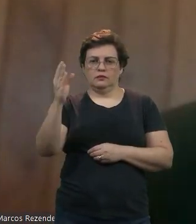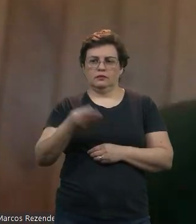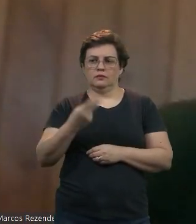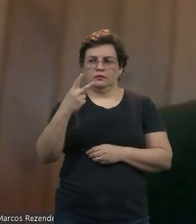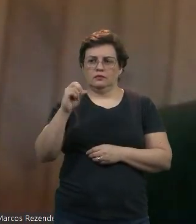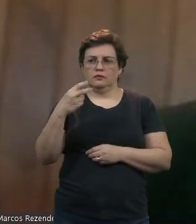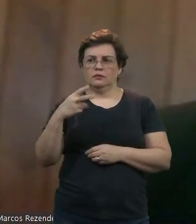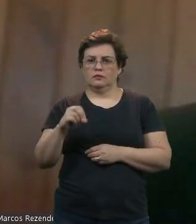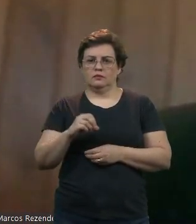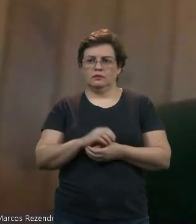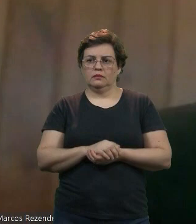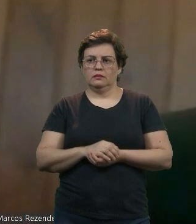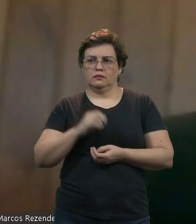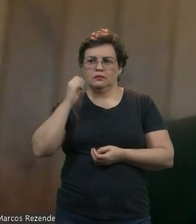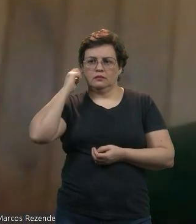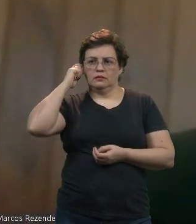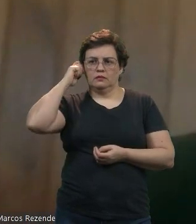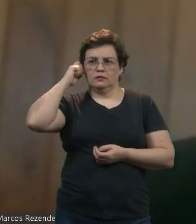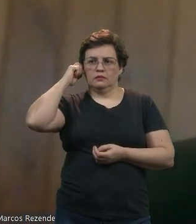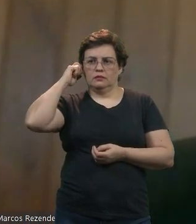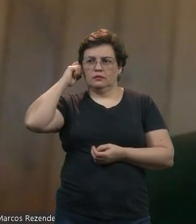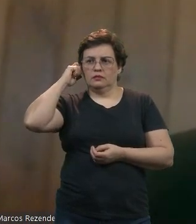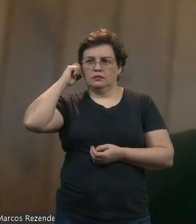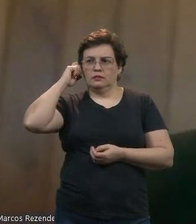de 2020.